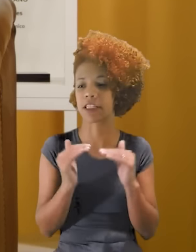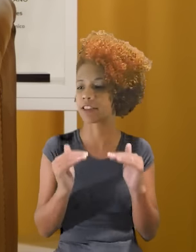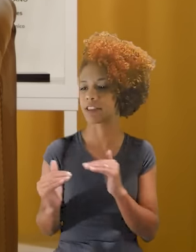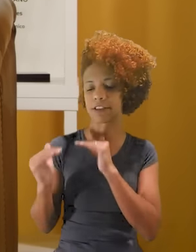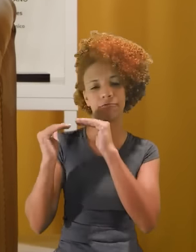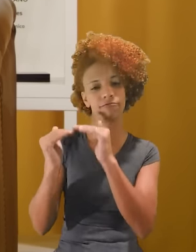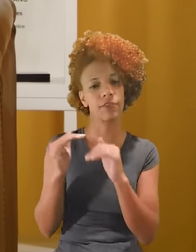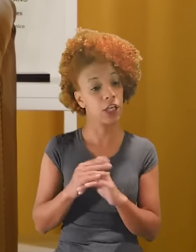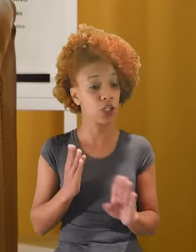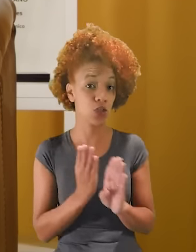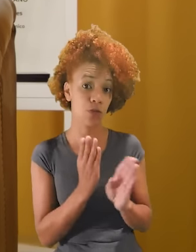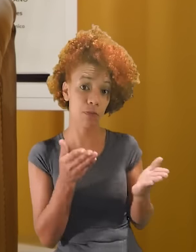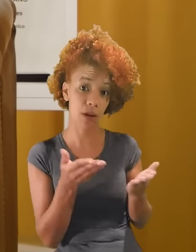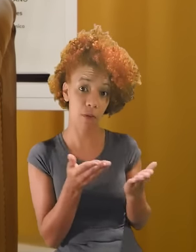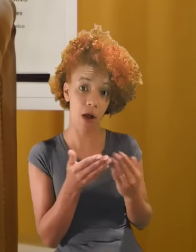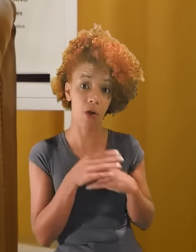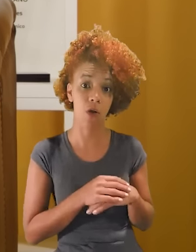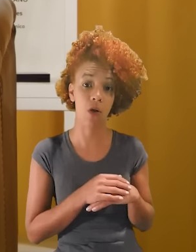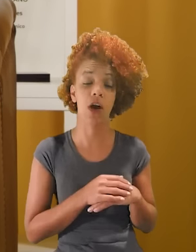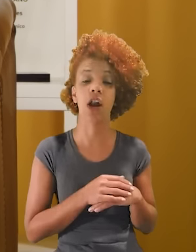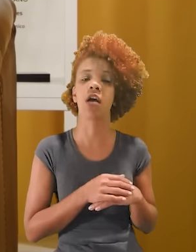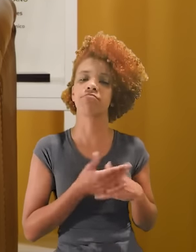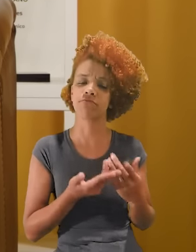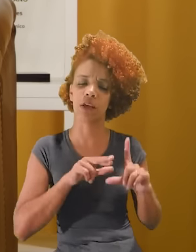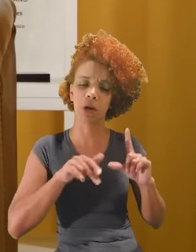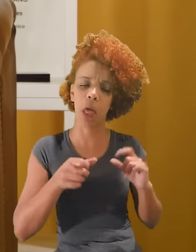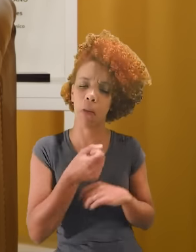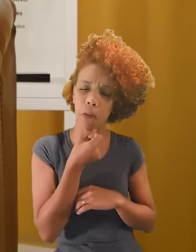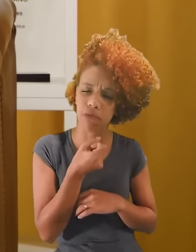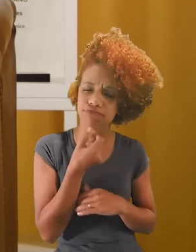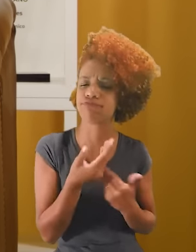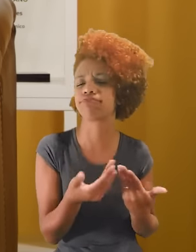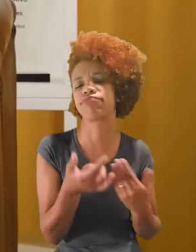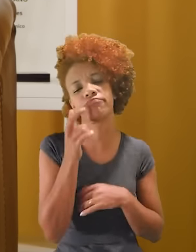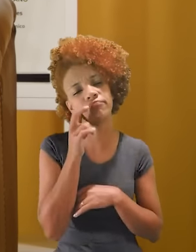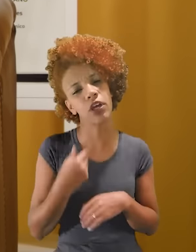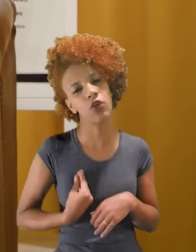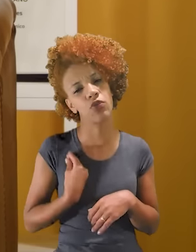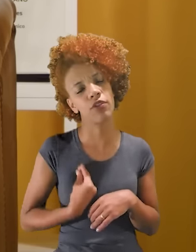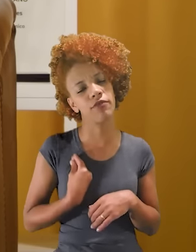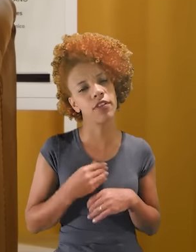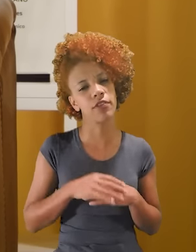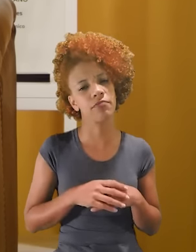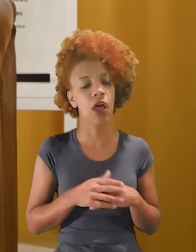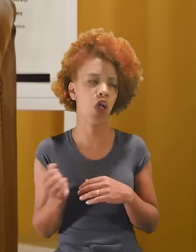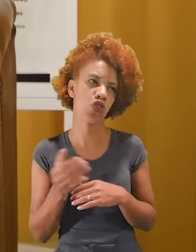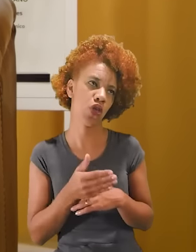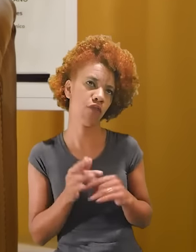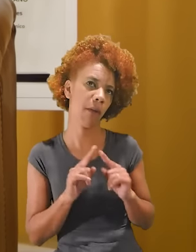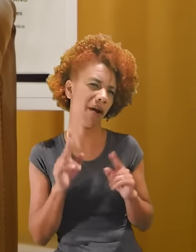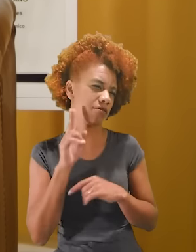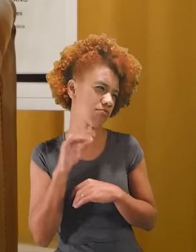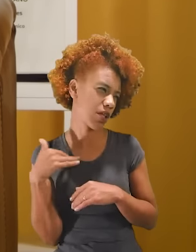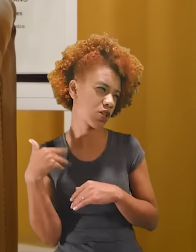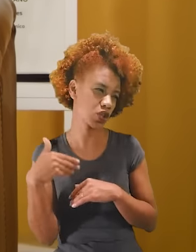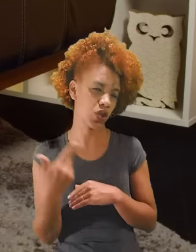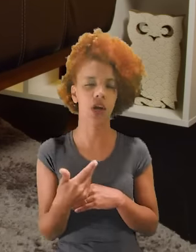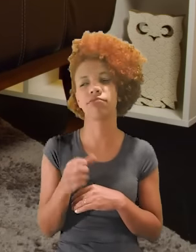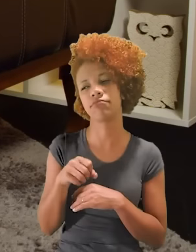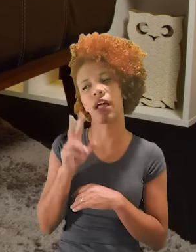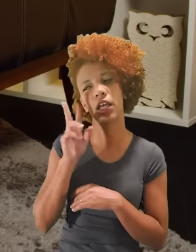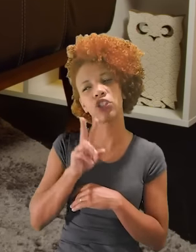maior nome, igual a gente descobriu agora. O maior nome do entretenimento, né? Eu ia dizer atual, mas eu acho que da história, né?